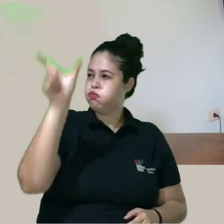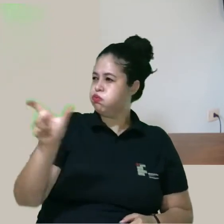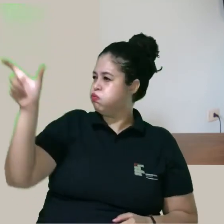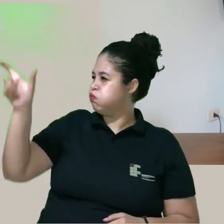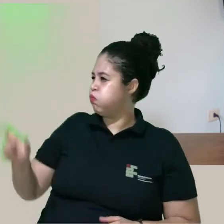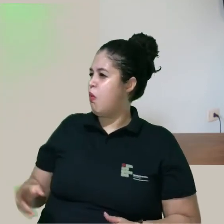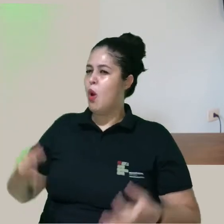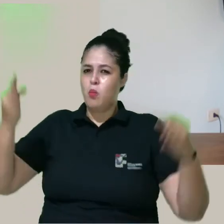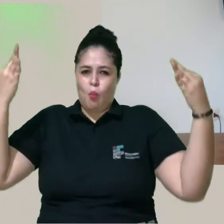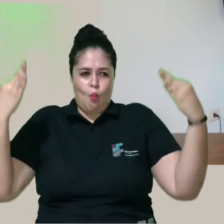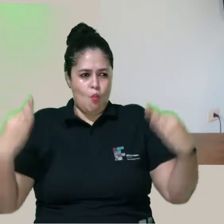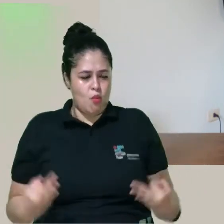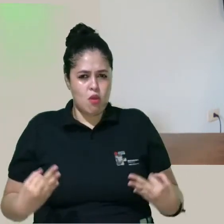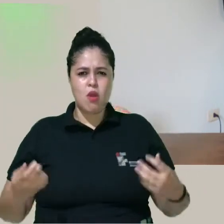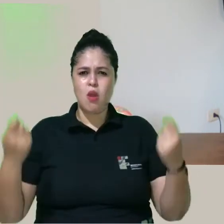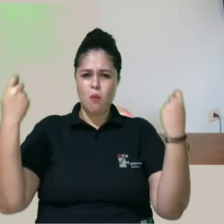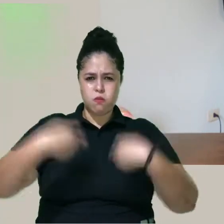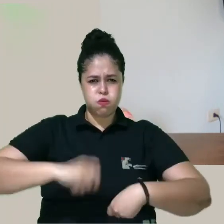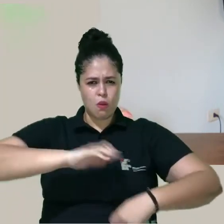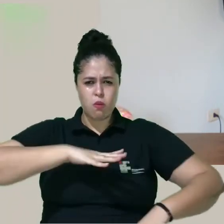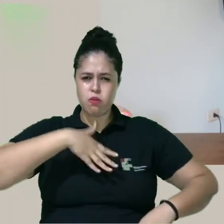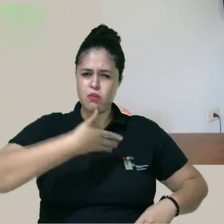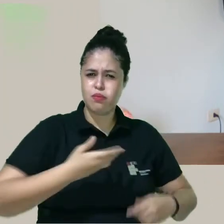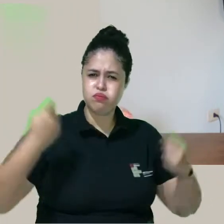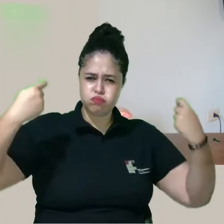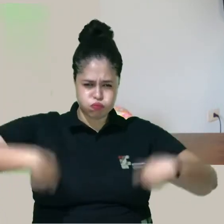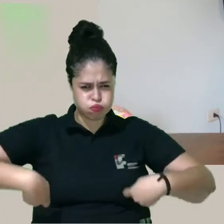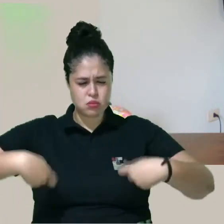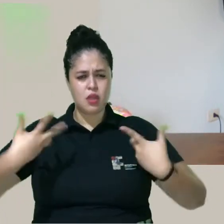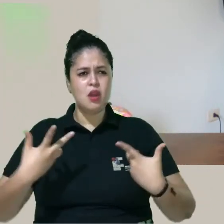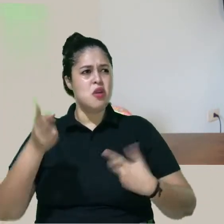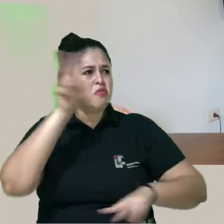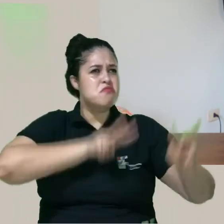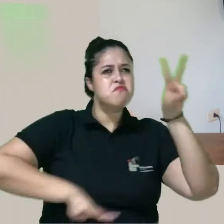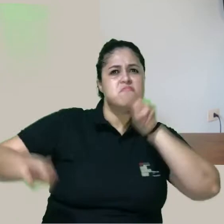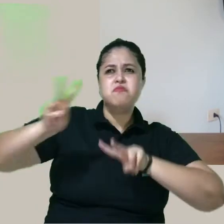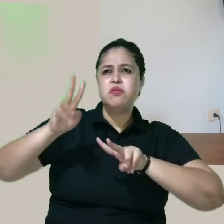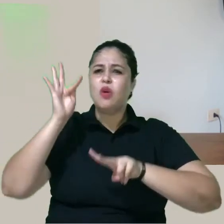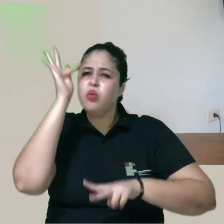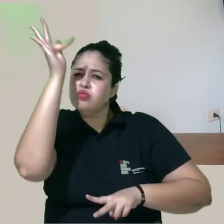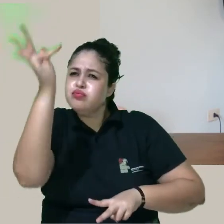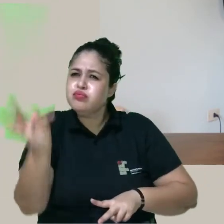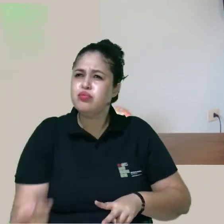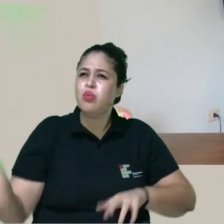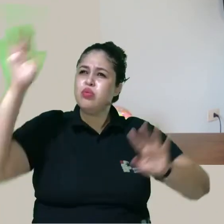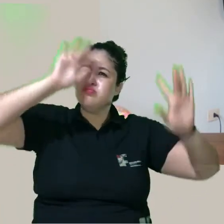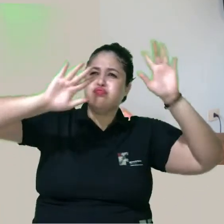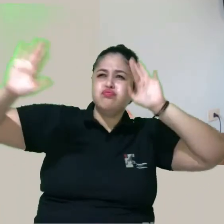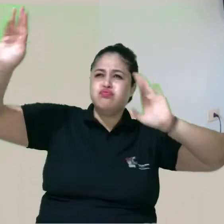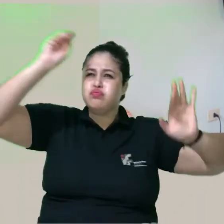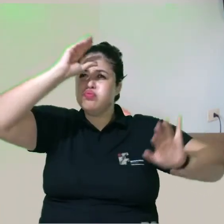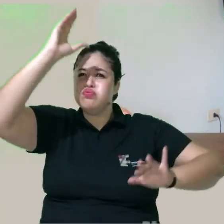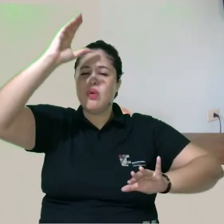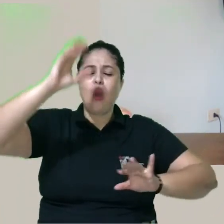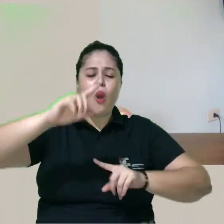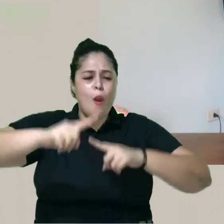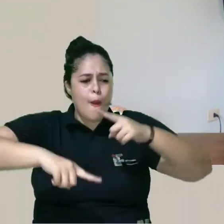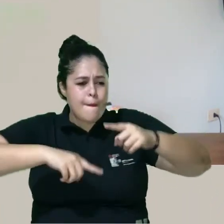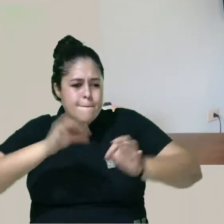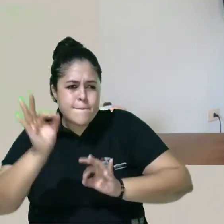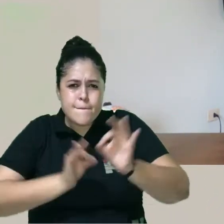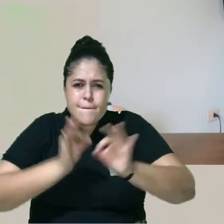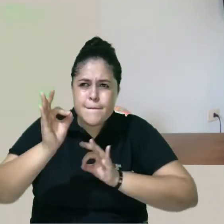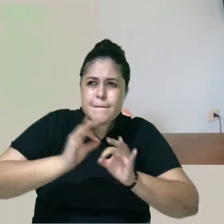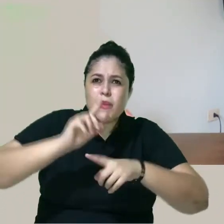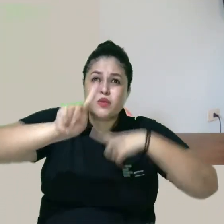e, sobretudo, mais competentes, com visão de país, com visão de desenvolvimento, com planejamento